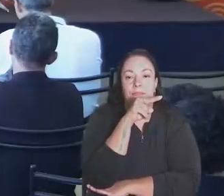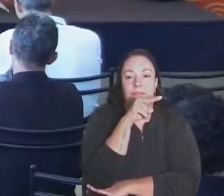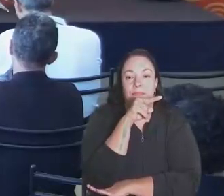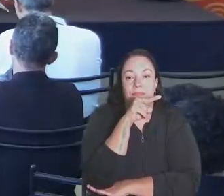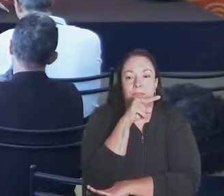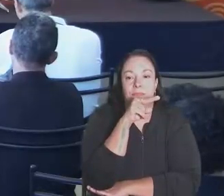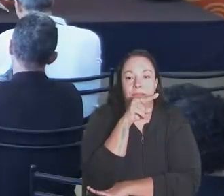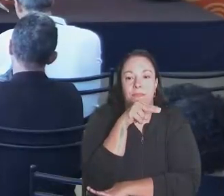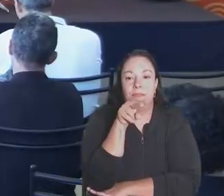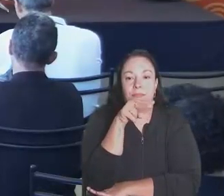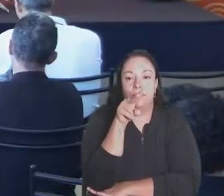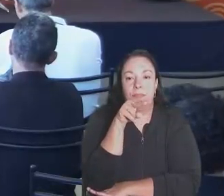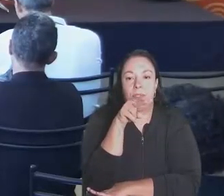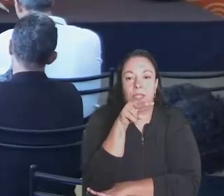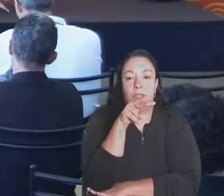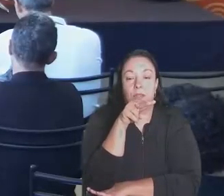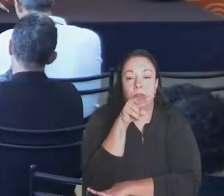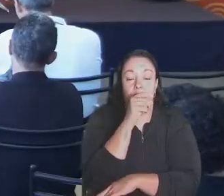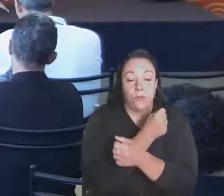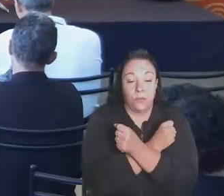porque era uma sucuri imensa.